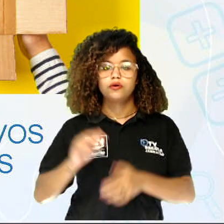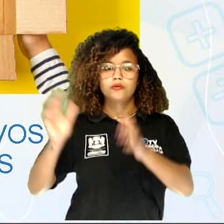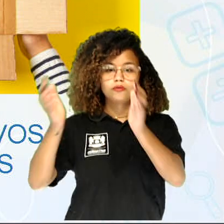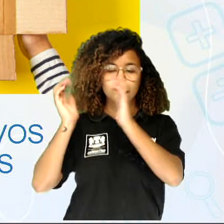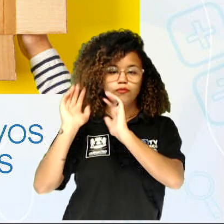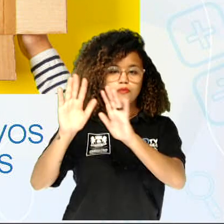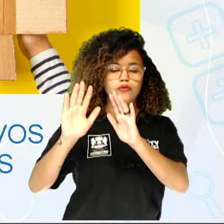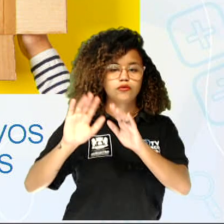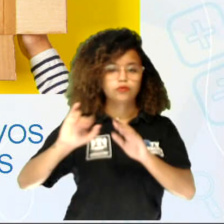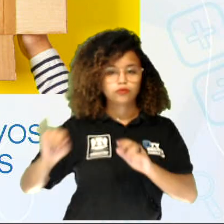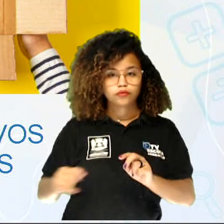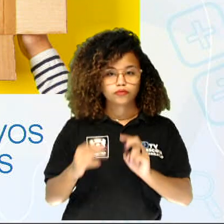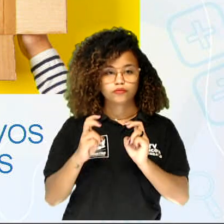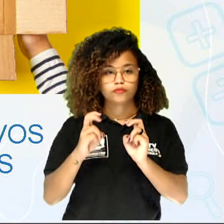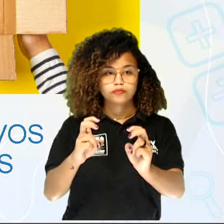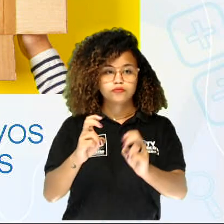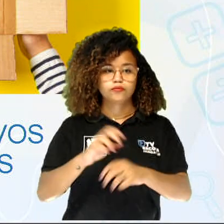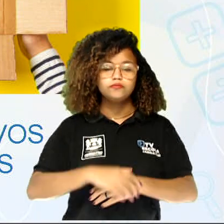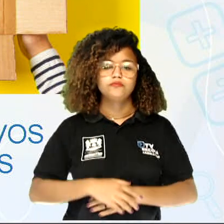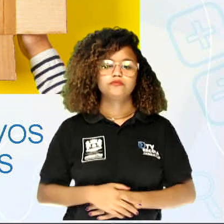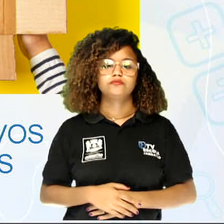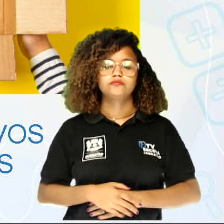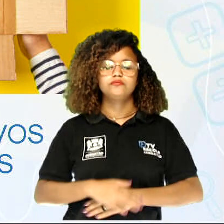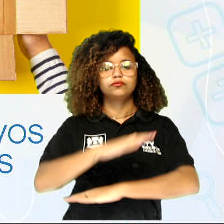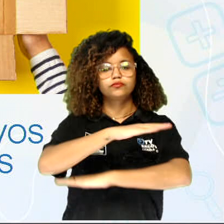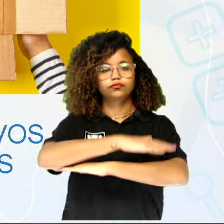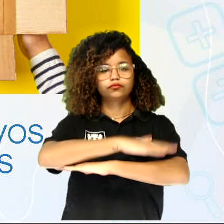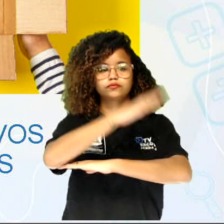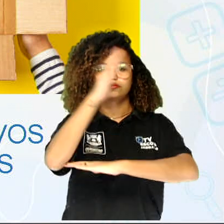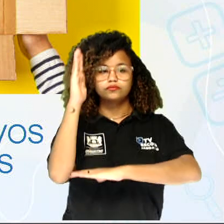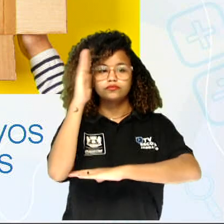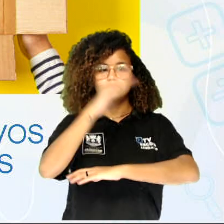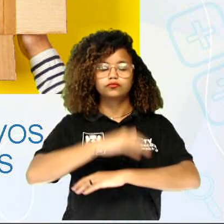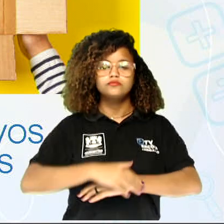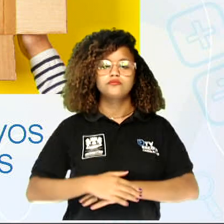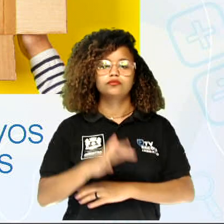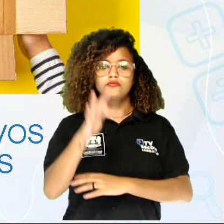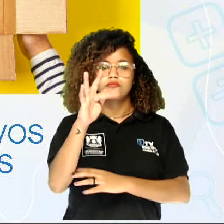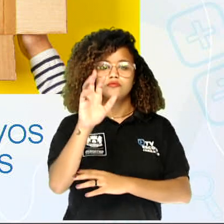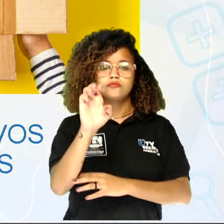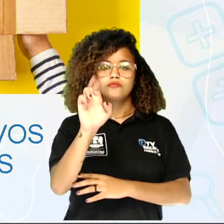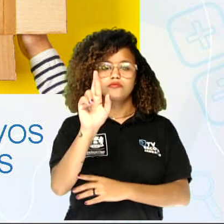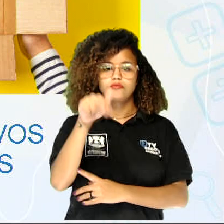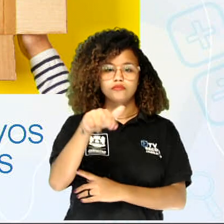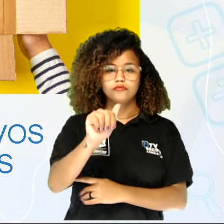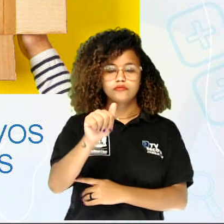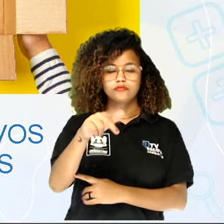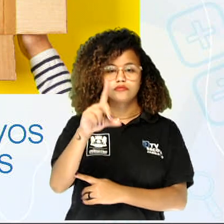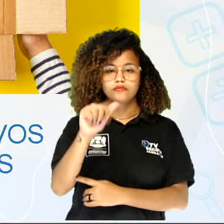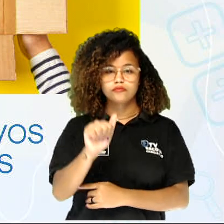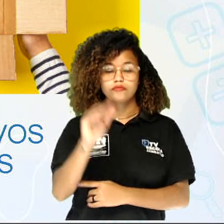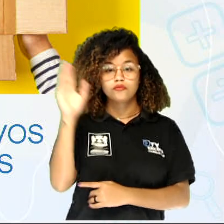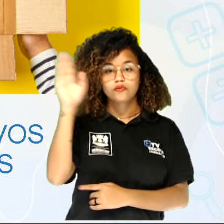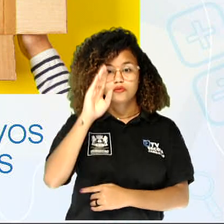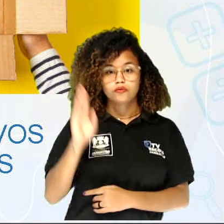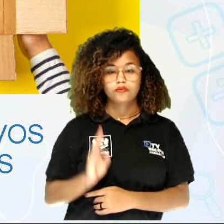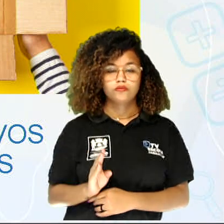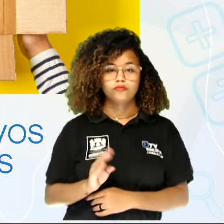bola, jaboatão, janela, Fernanda,